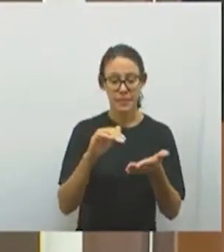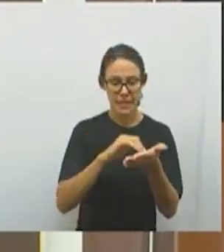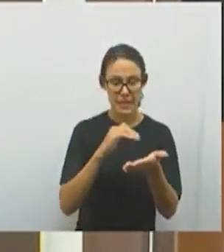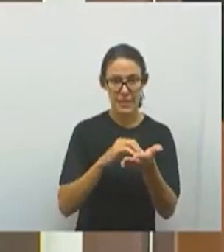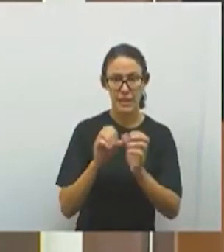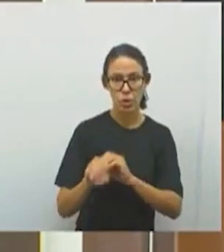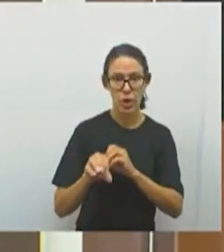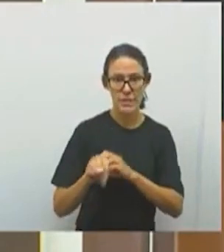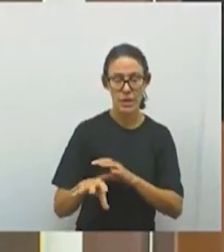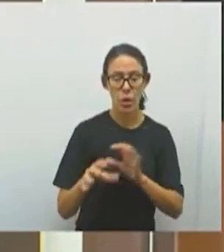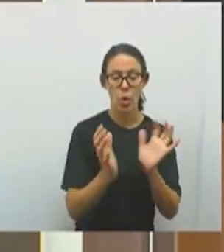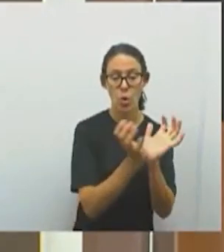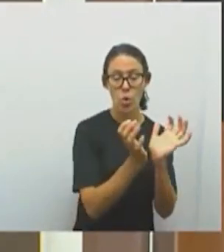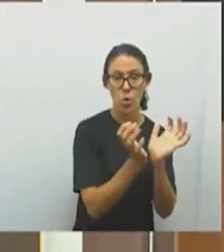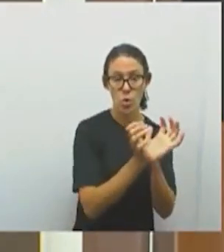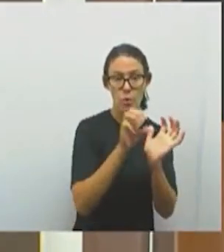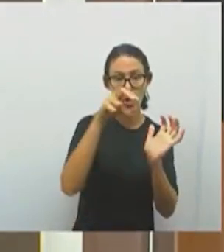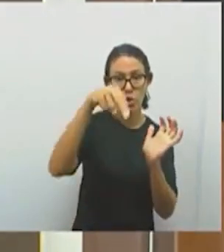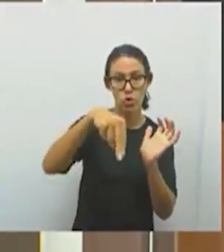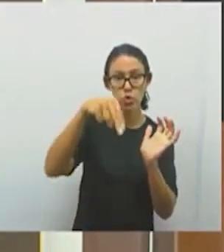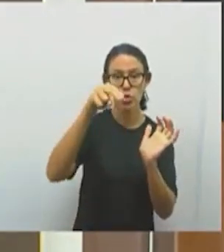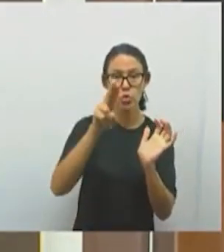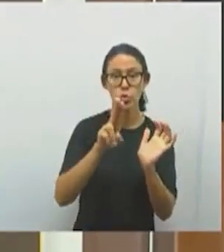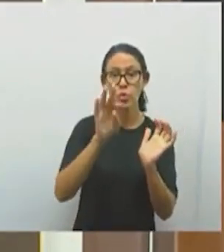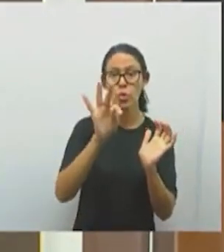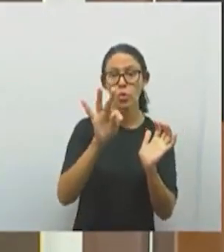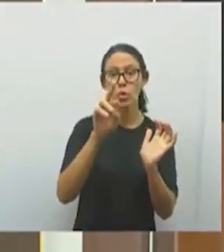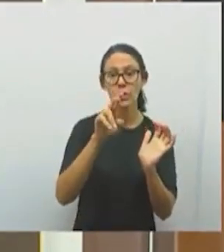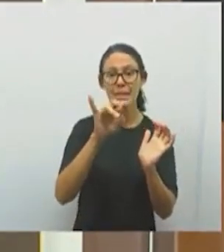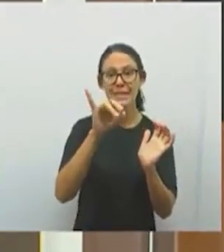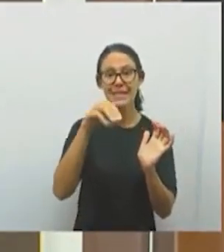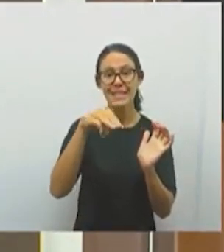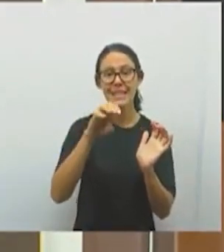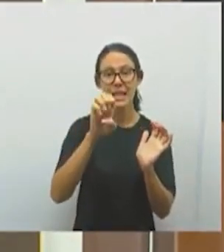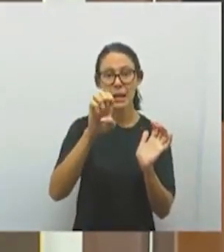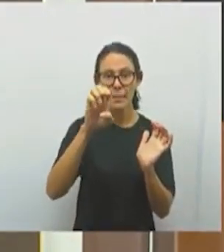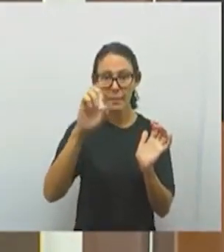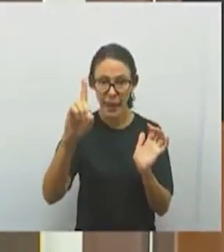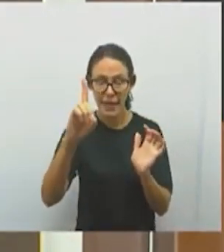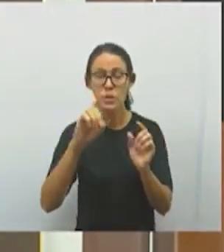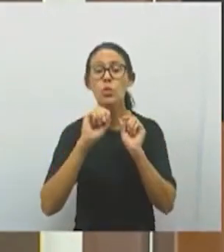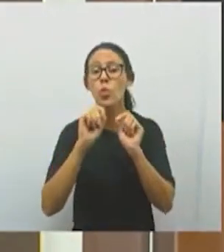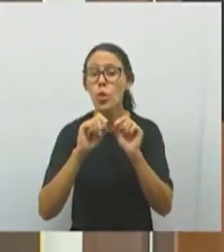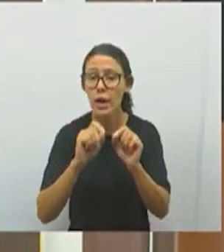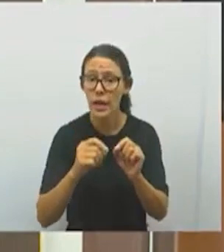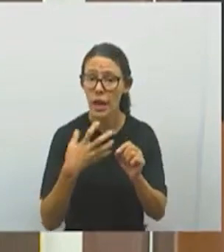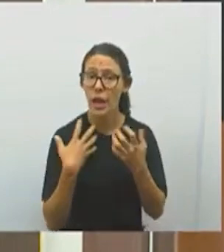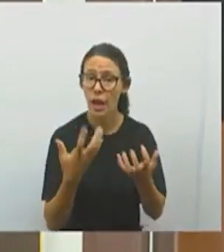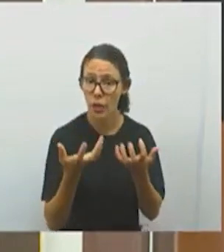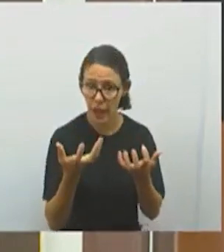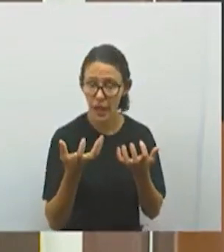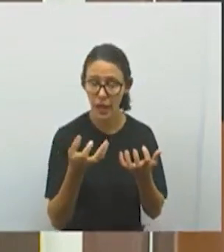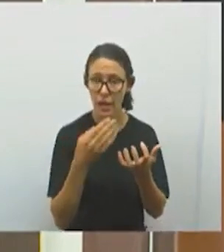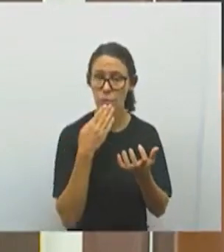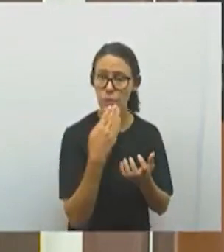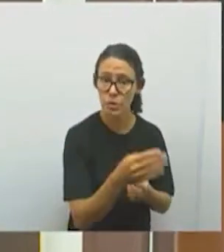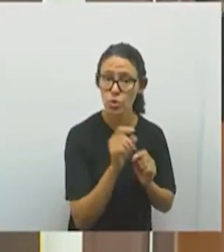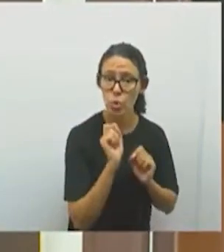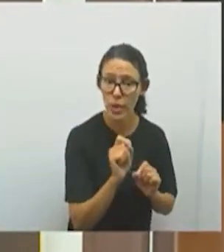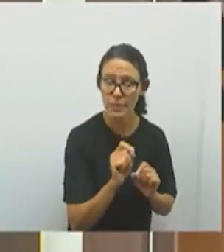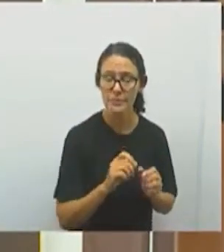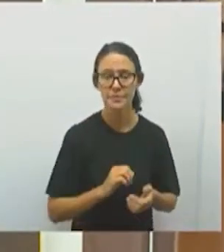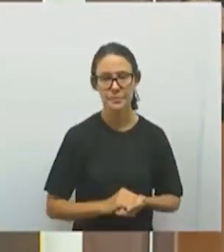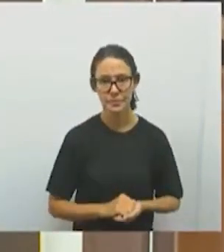prestadora de serviço que cuida da merenda das escolas públicas do município eu quero fazer um outro apelo Aqui as